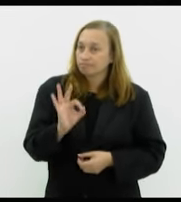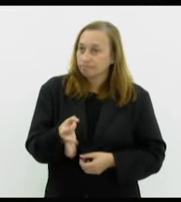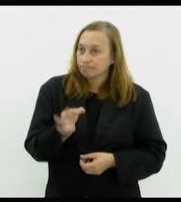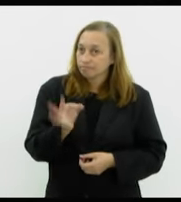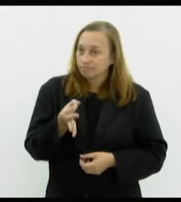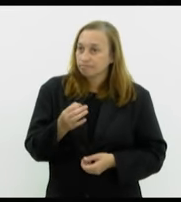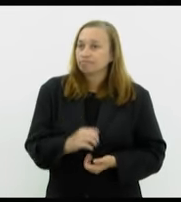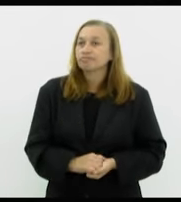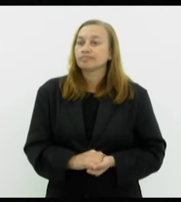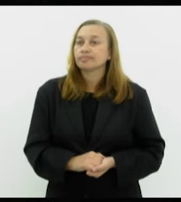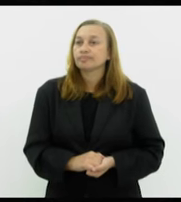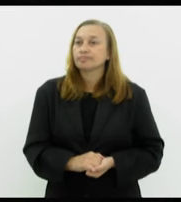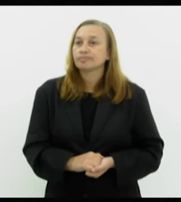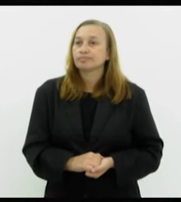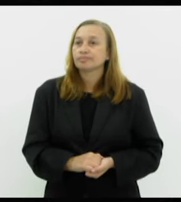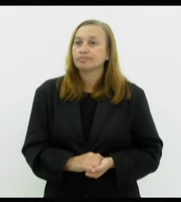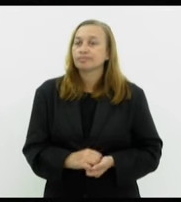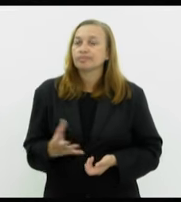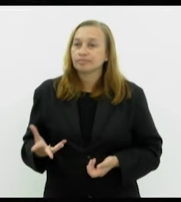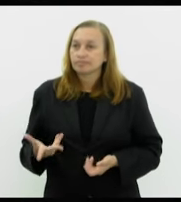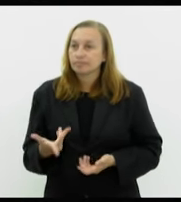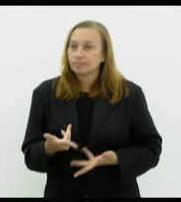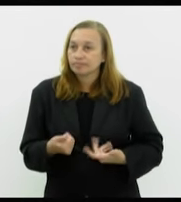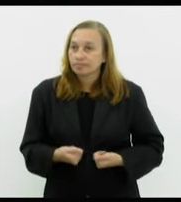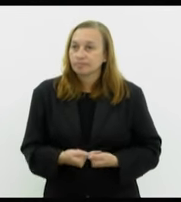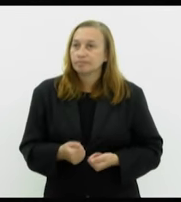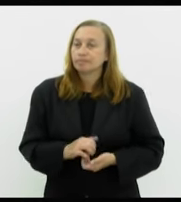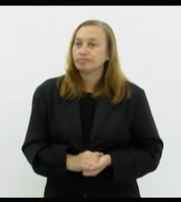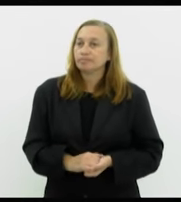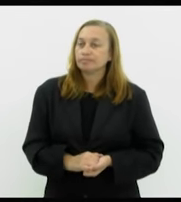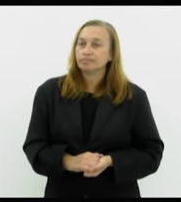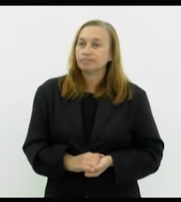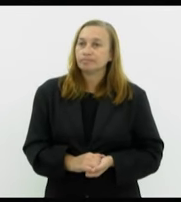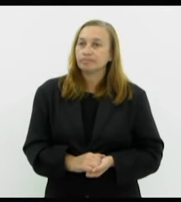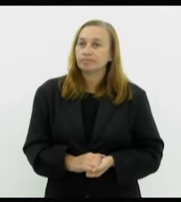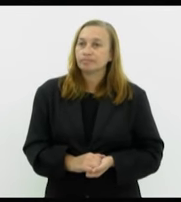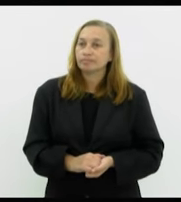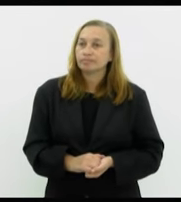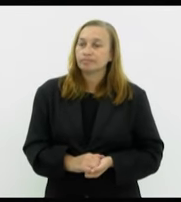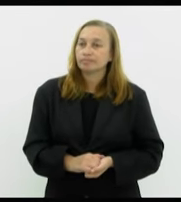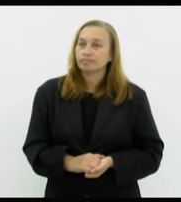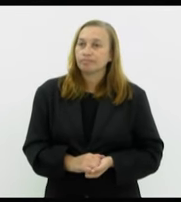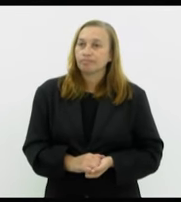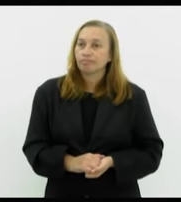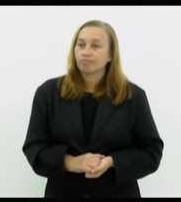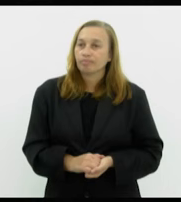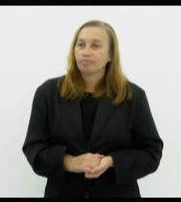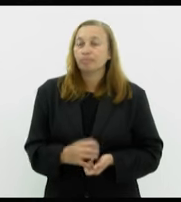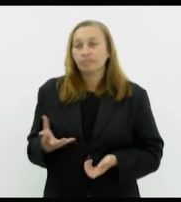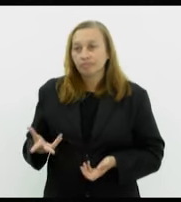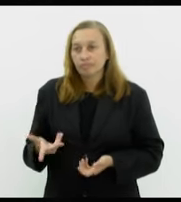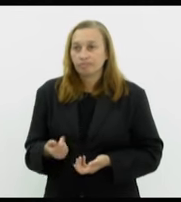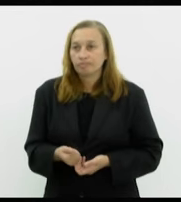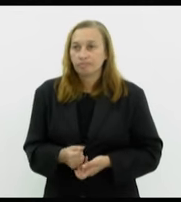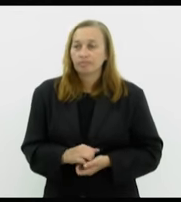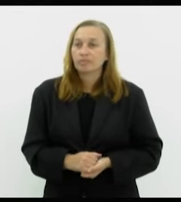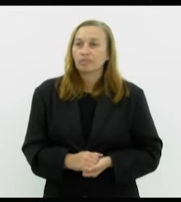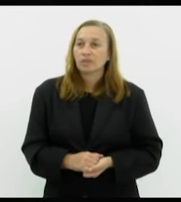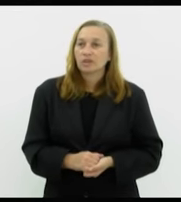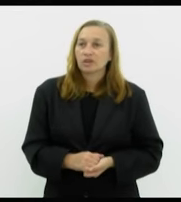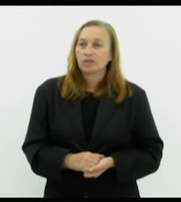é uma contribuição efetiva. Efetiva. E a efetividade, ela não está